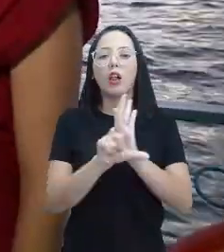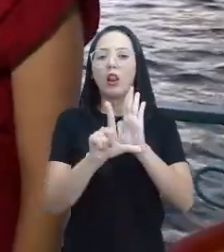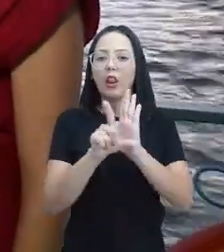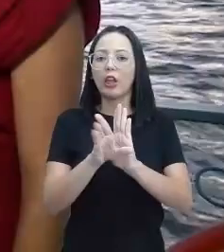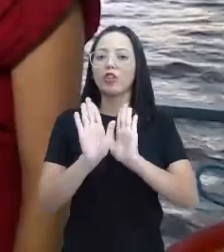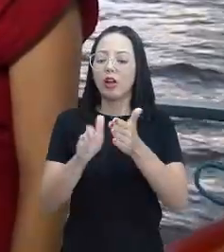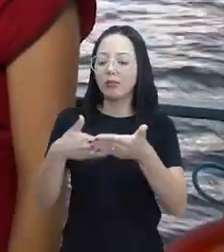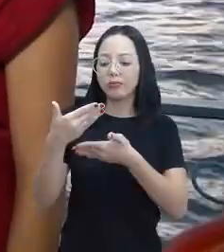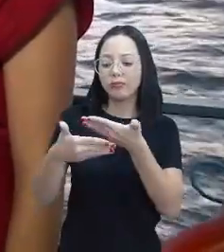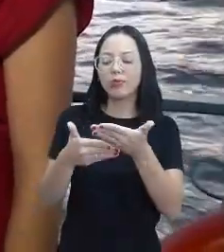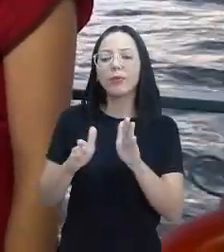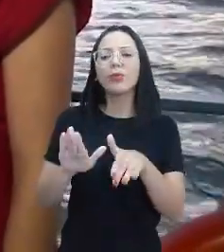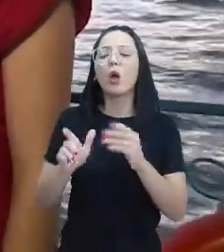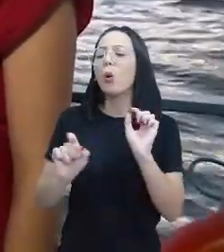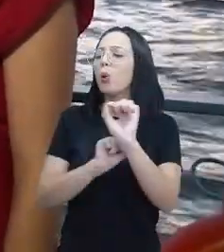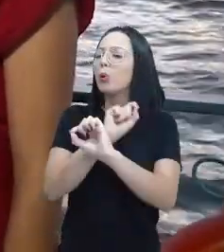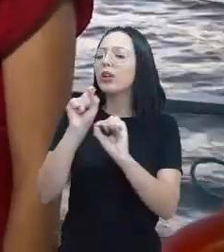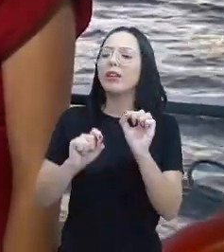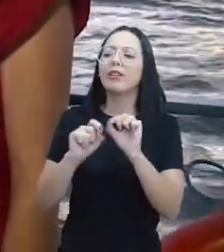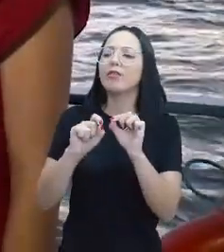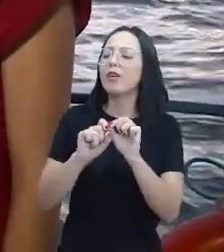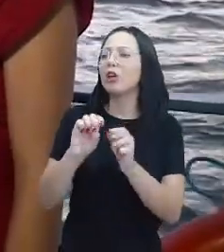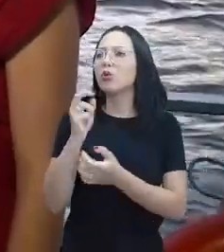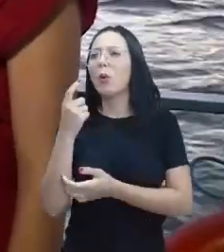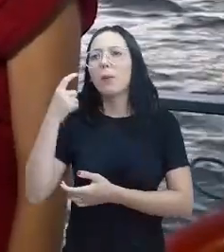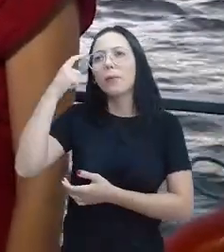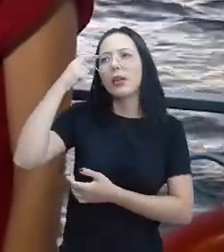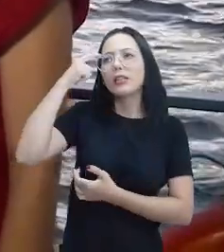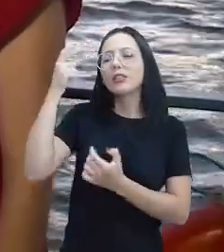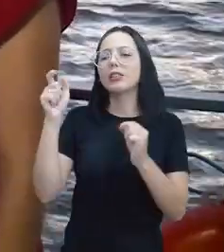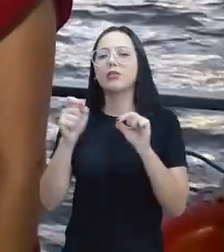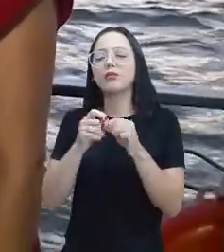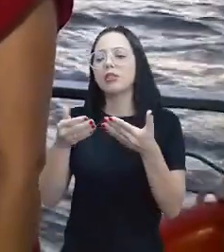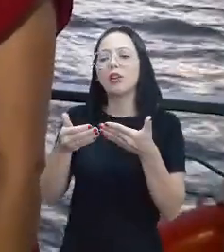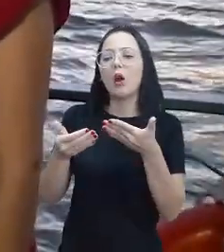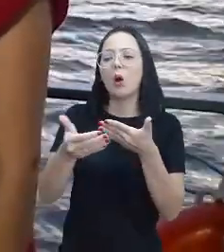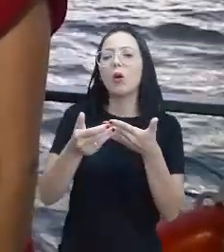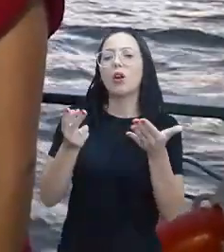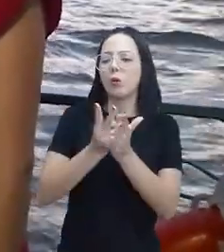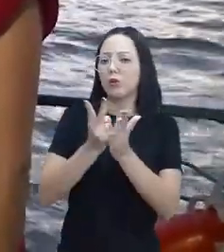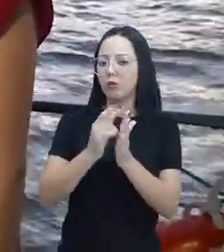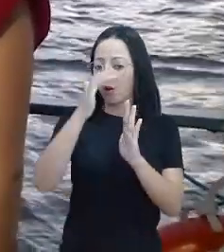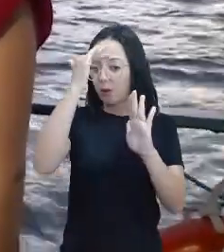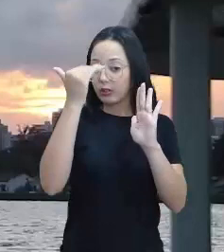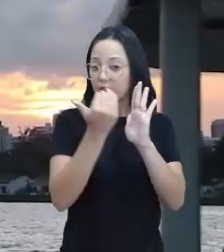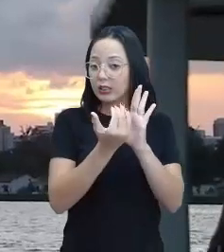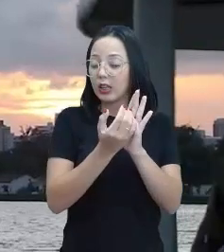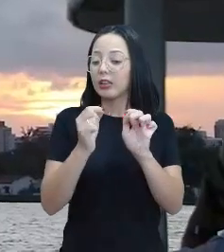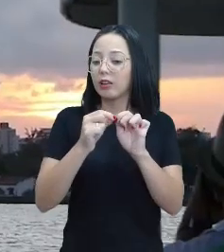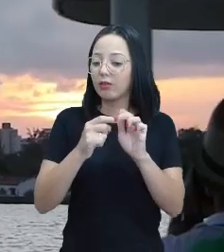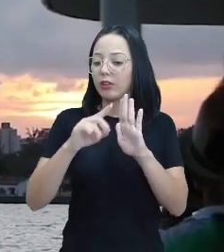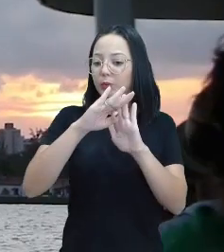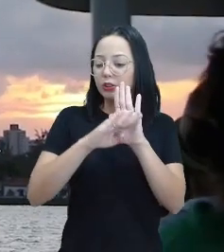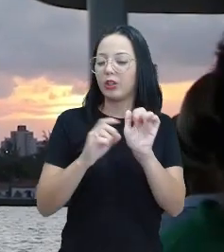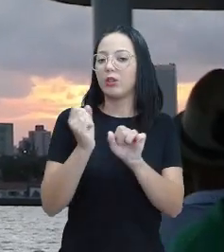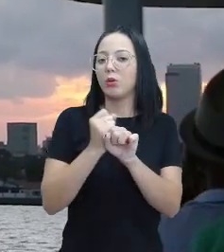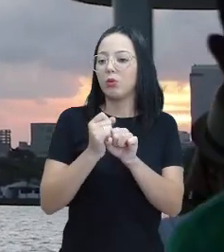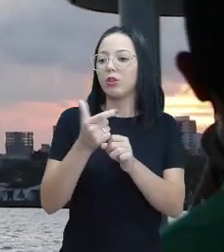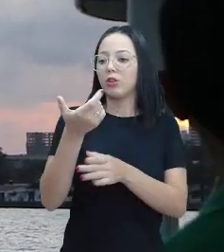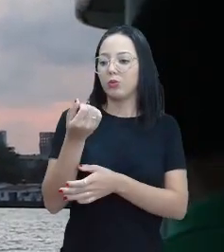estava em andamento. O que é que está sendo feito ou está se pensando em fazer para dar cumprimento ao que foi planejado em 2014?